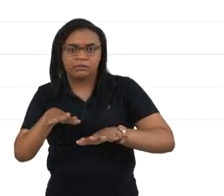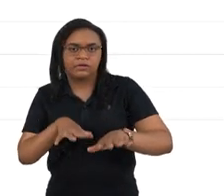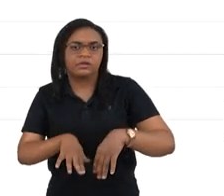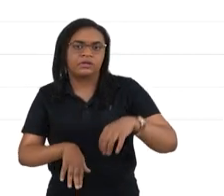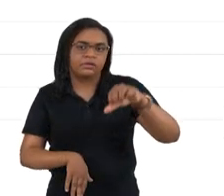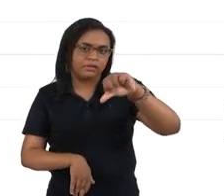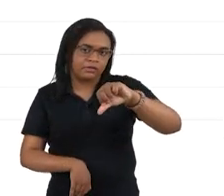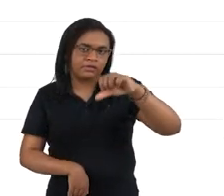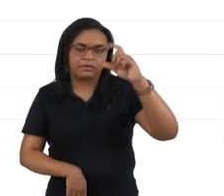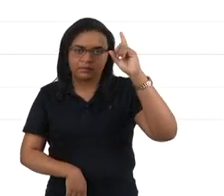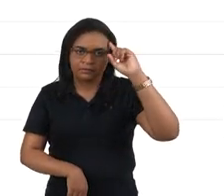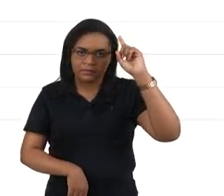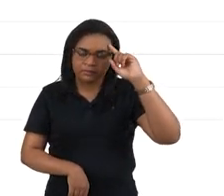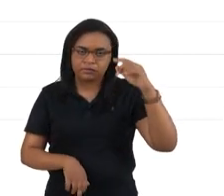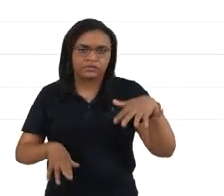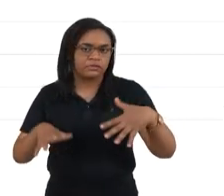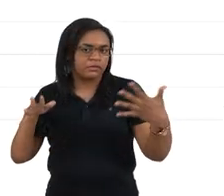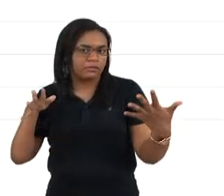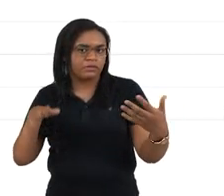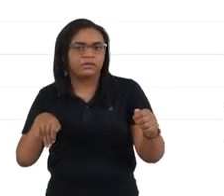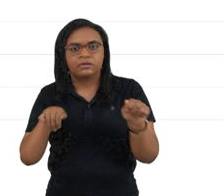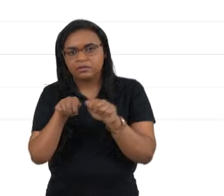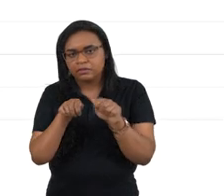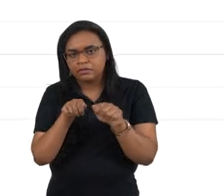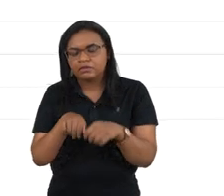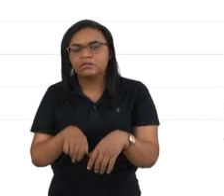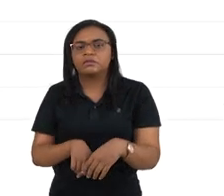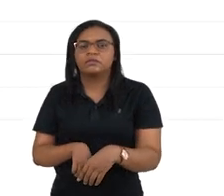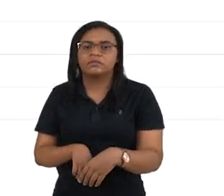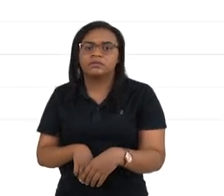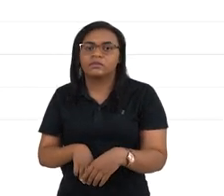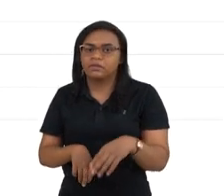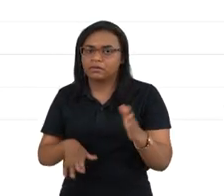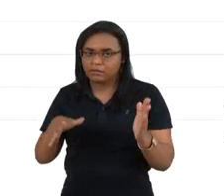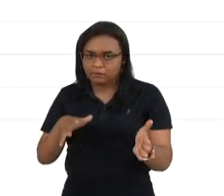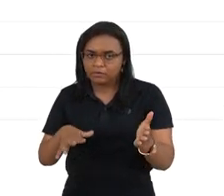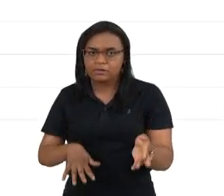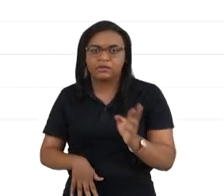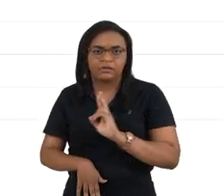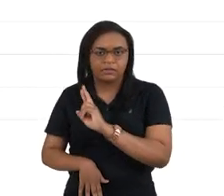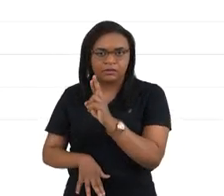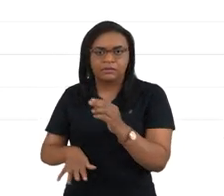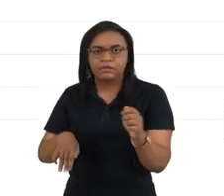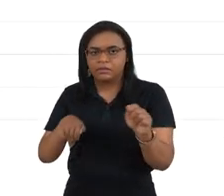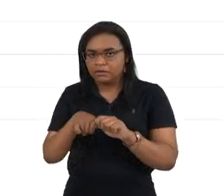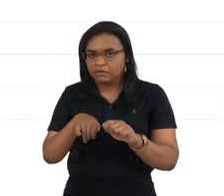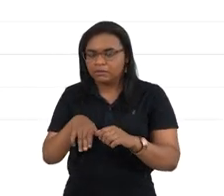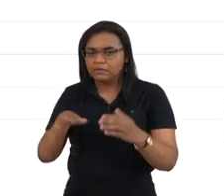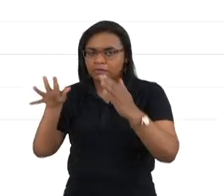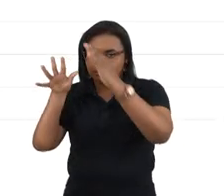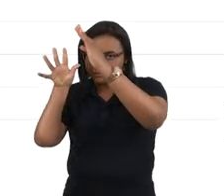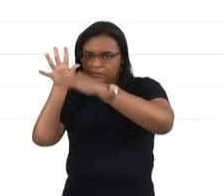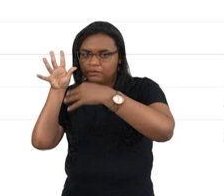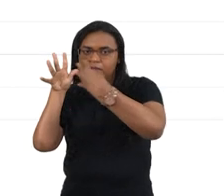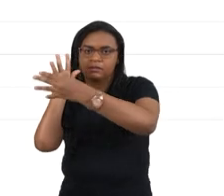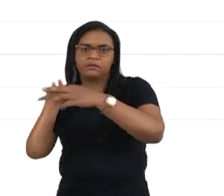Então, ó, quantas peças serão produzidas? Aí agora a gente vai resolver. Então, percebam, montamos a tabela e agora vamos